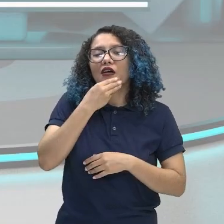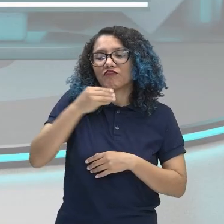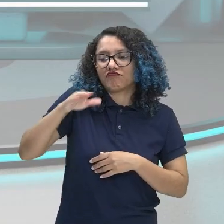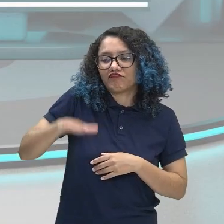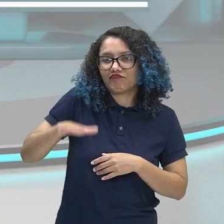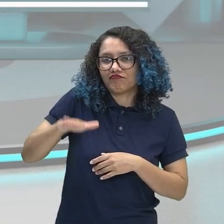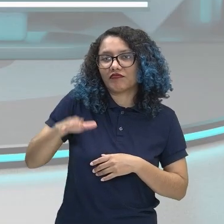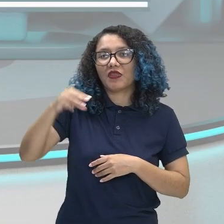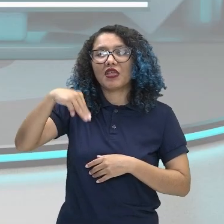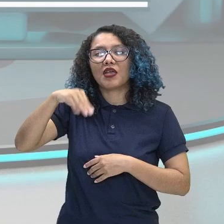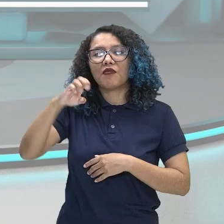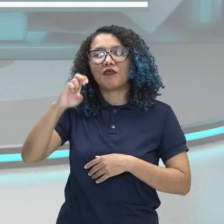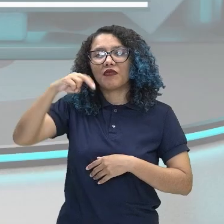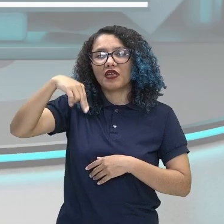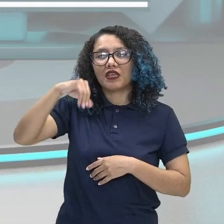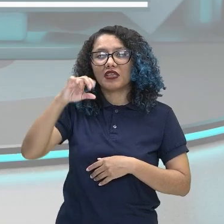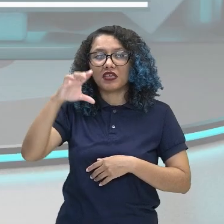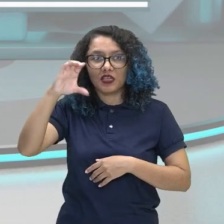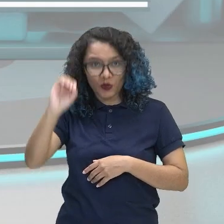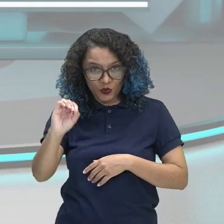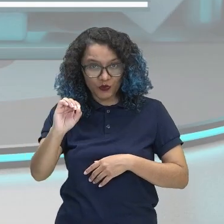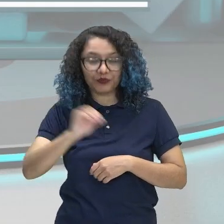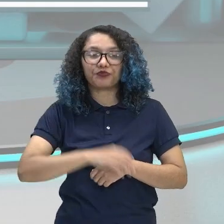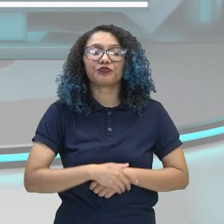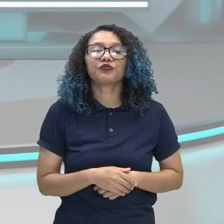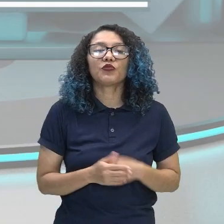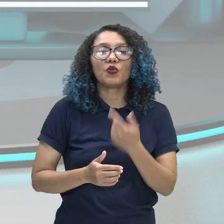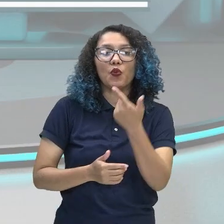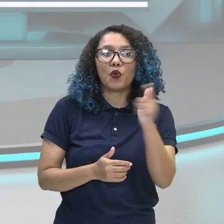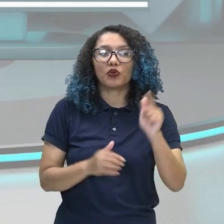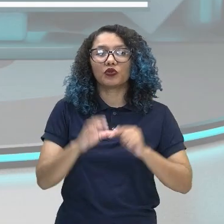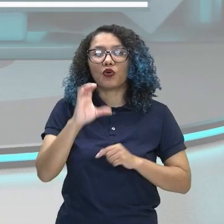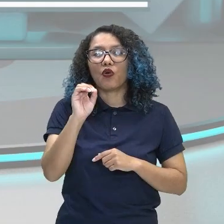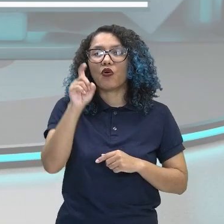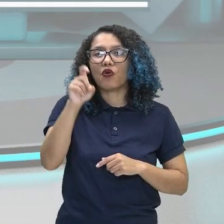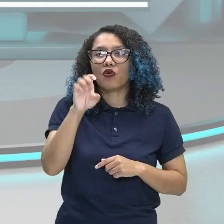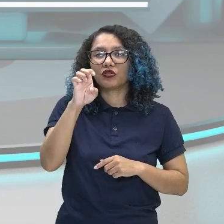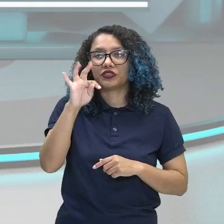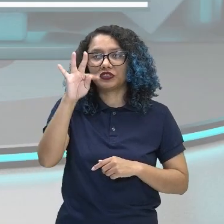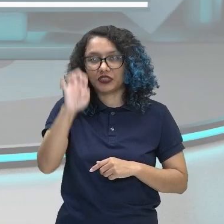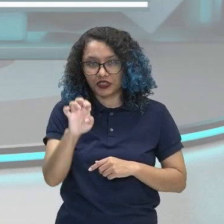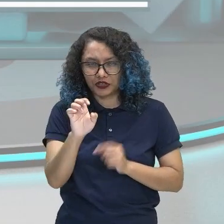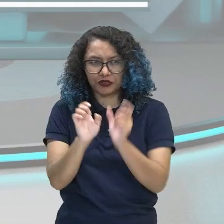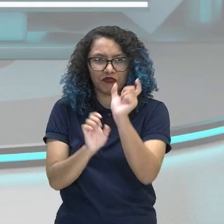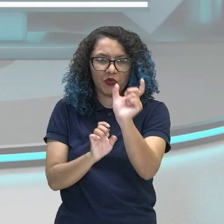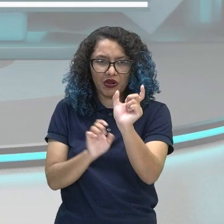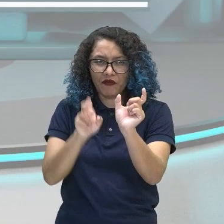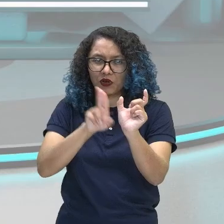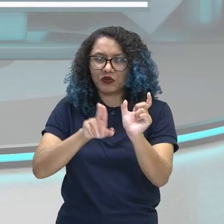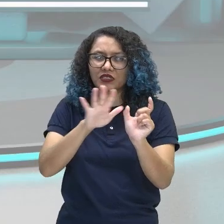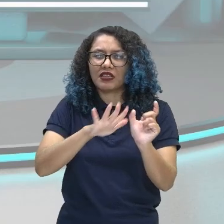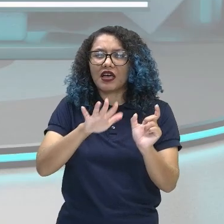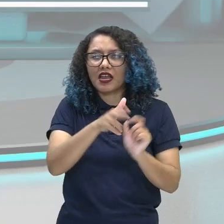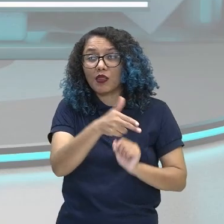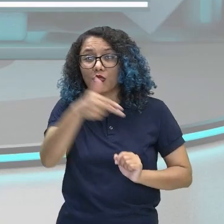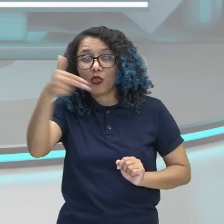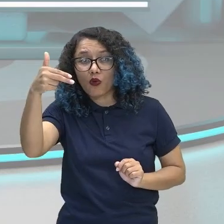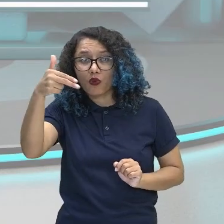língua, Aí nós temos oxente, que já é uma expressão que é utilizada na região